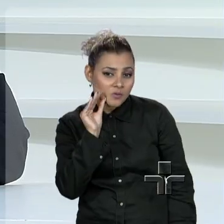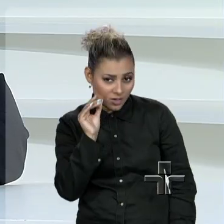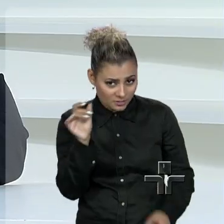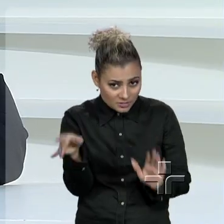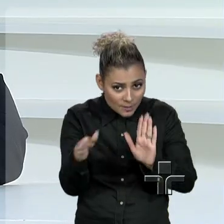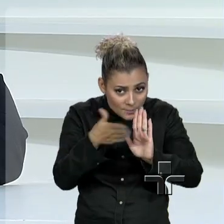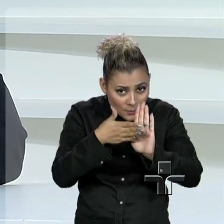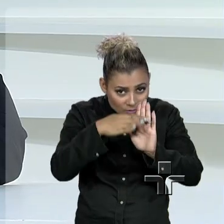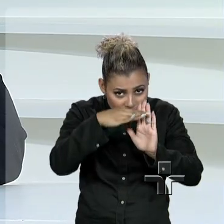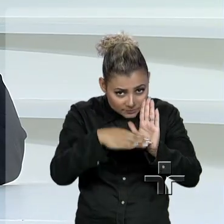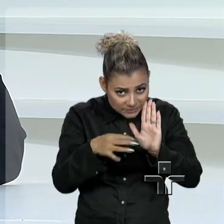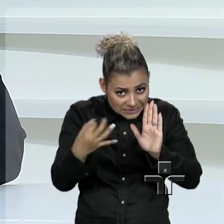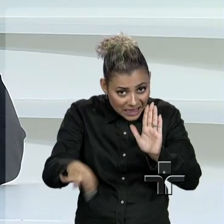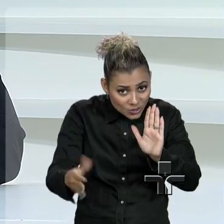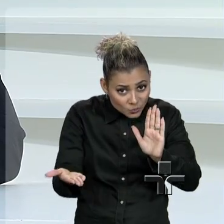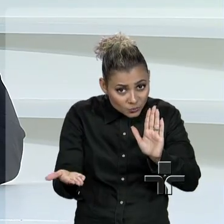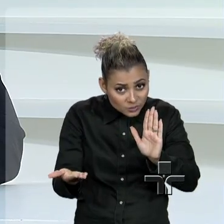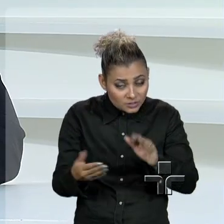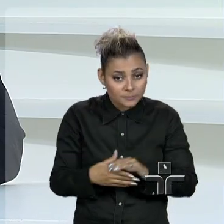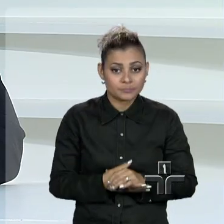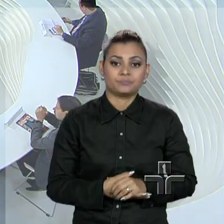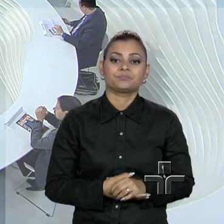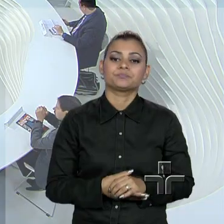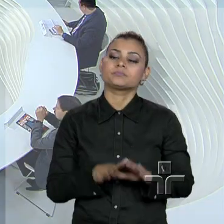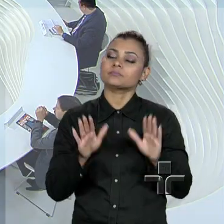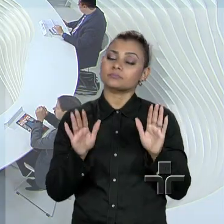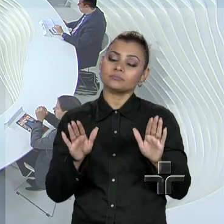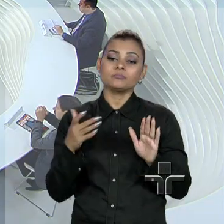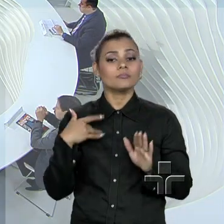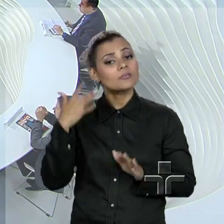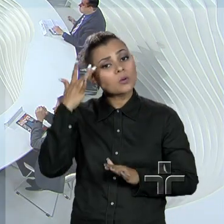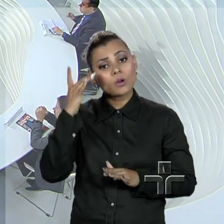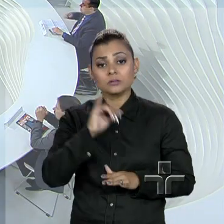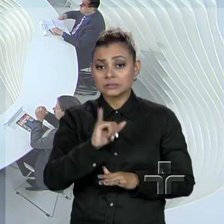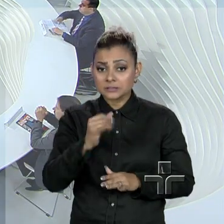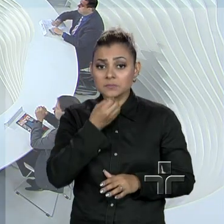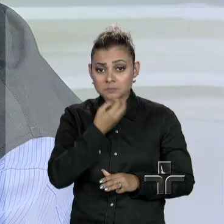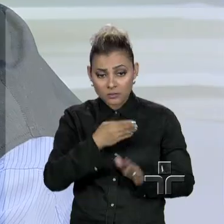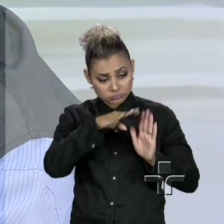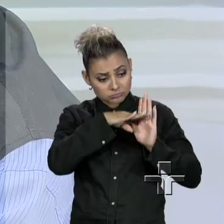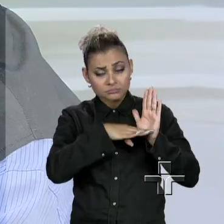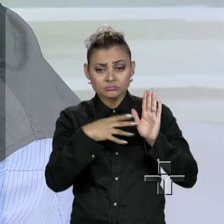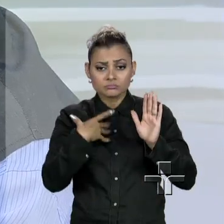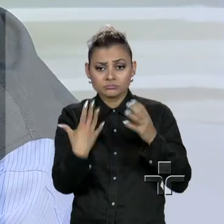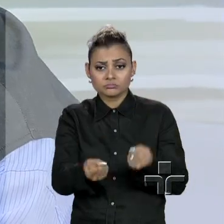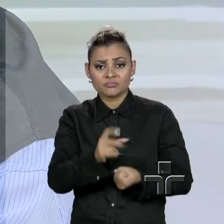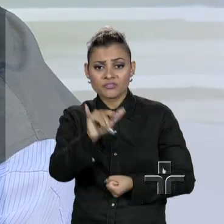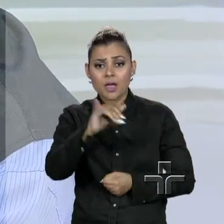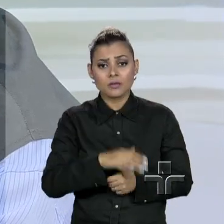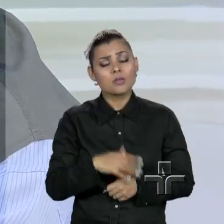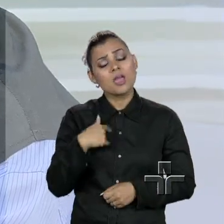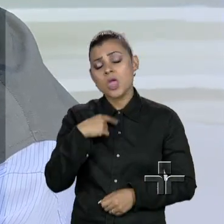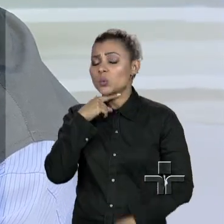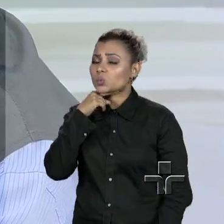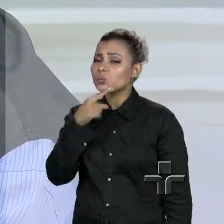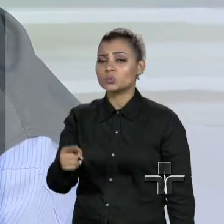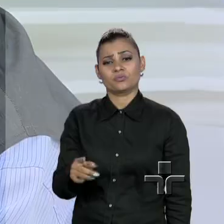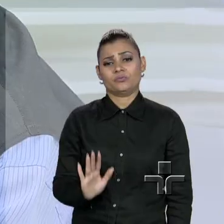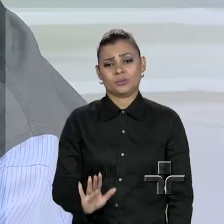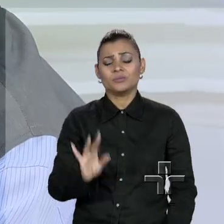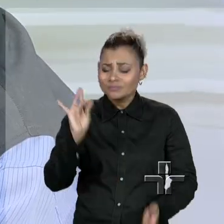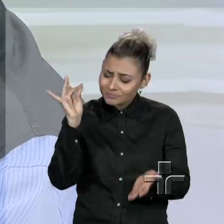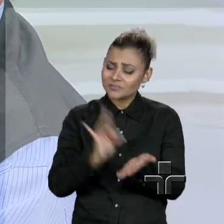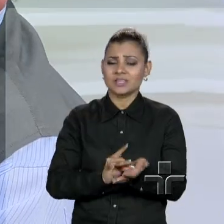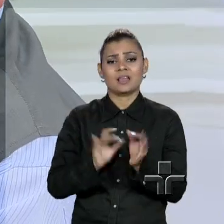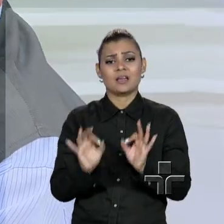Deixa eu lhe dizer, eu acho que eles estão dispostos a aceitar se estiver melhor. Eu duvido, honestamente, eu acho que